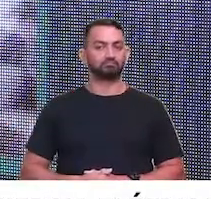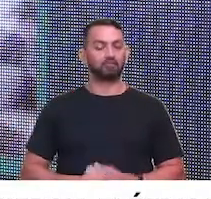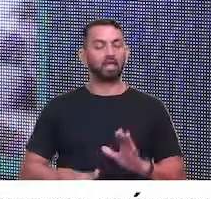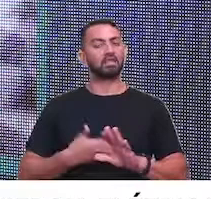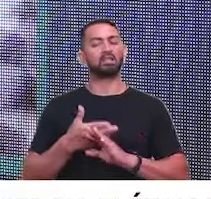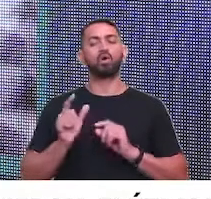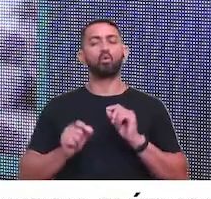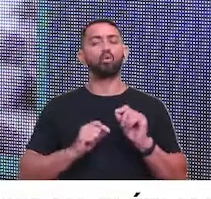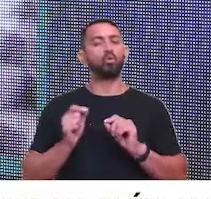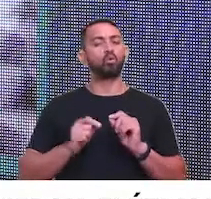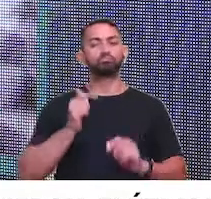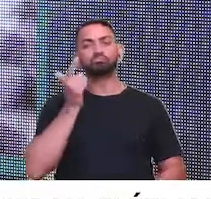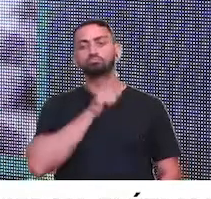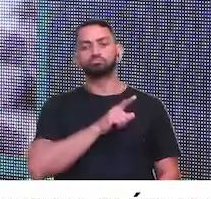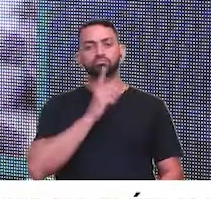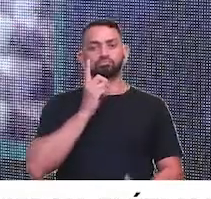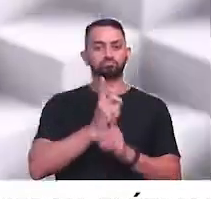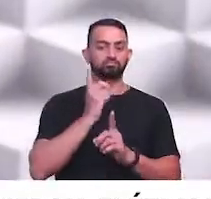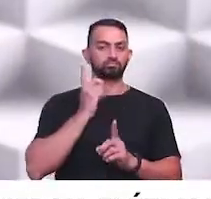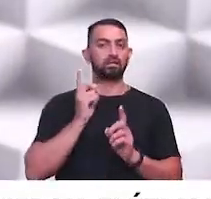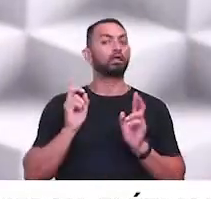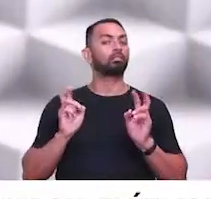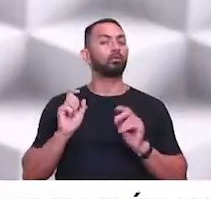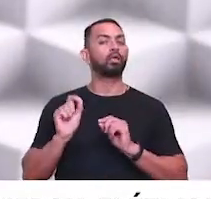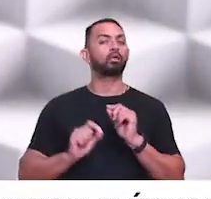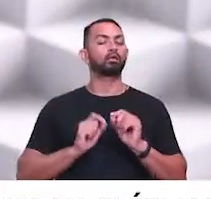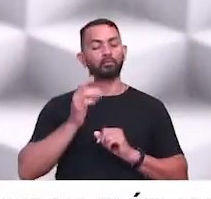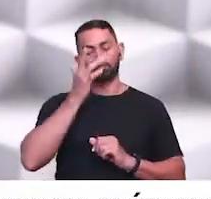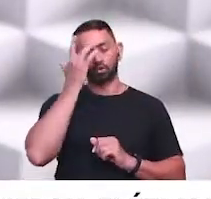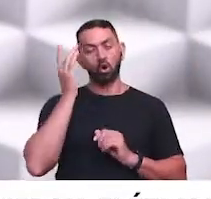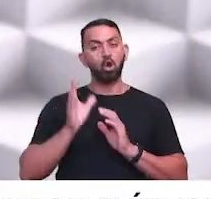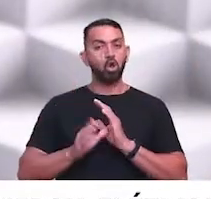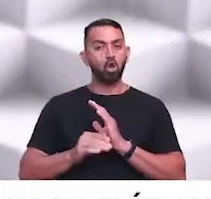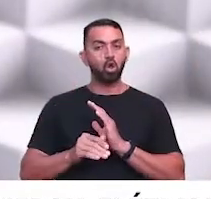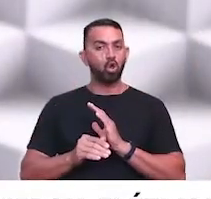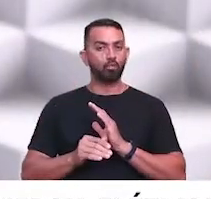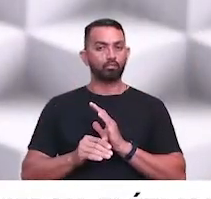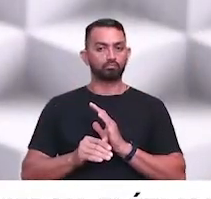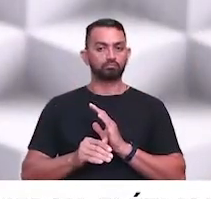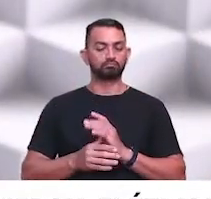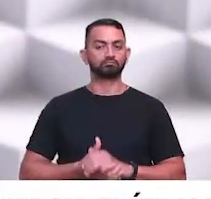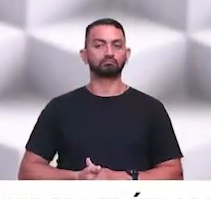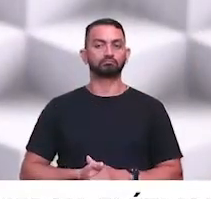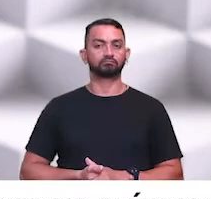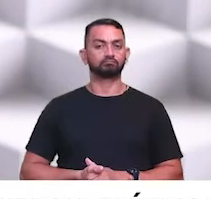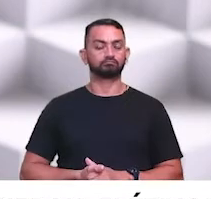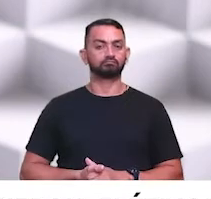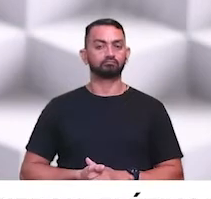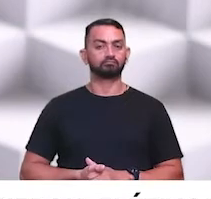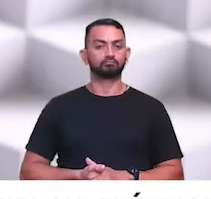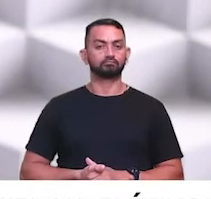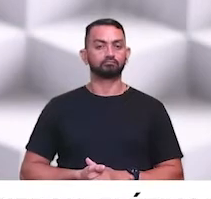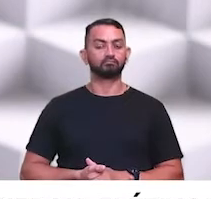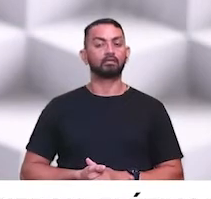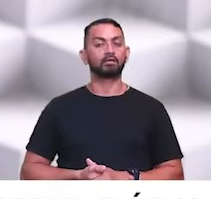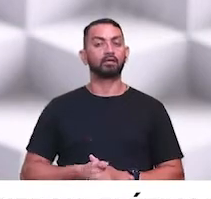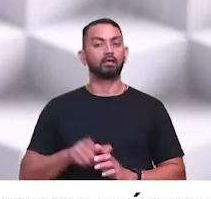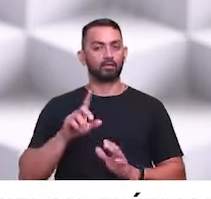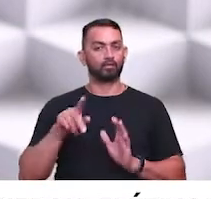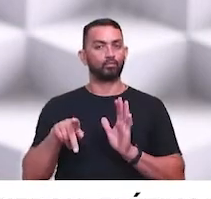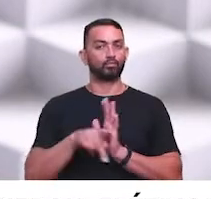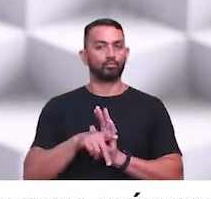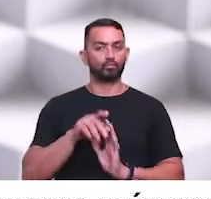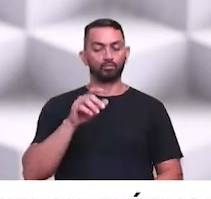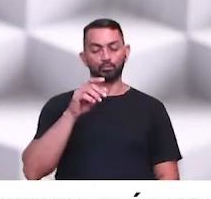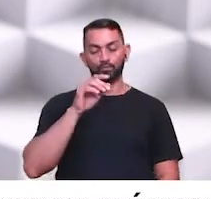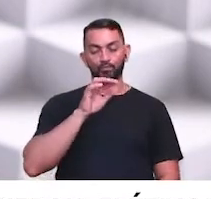ciarla é até agora o que que eles conseguiram descobrir sobre quem pratica esses furtos de energia elétrica olha só essa